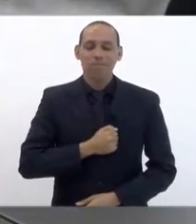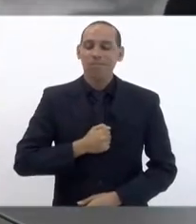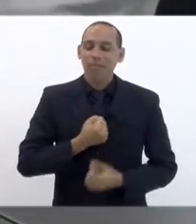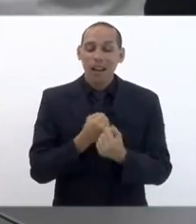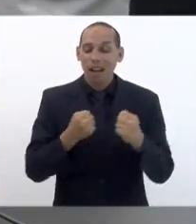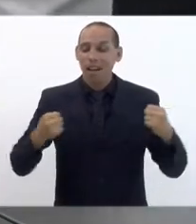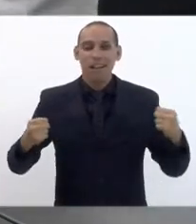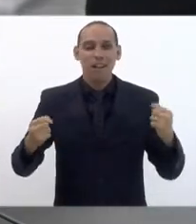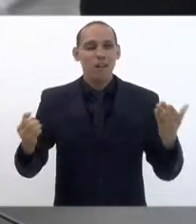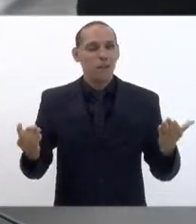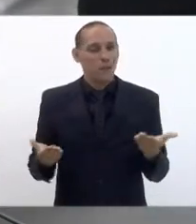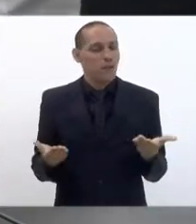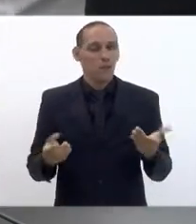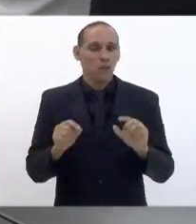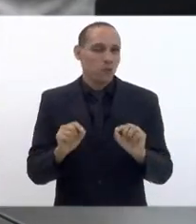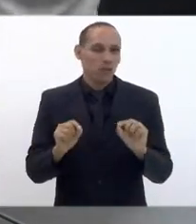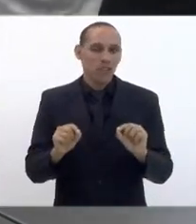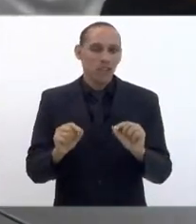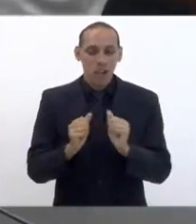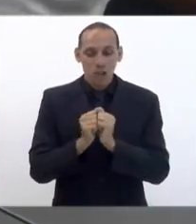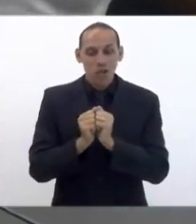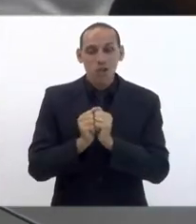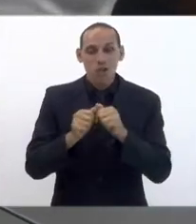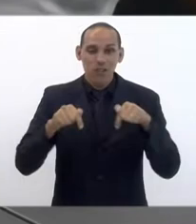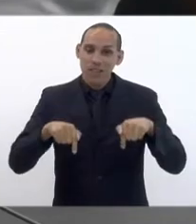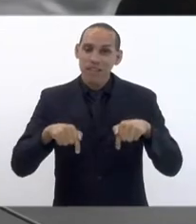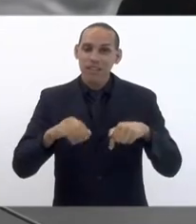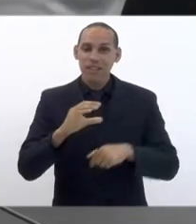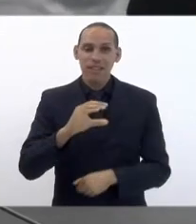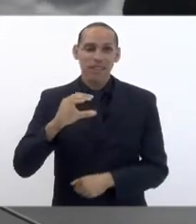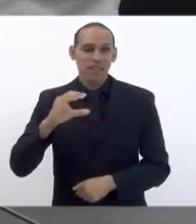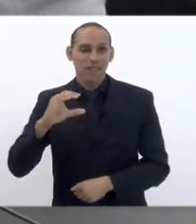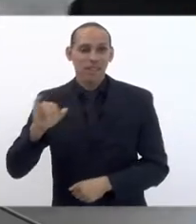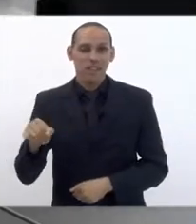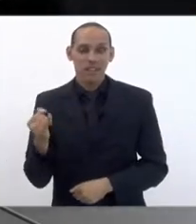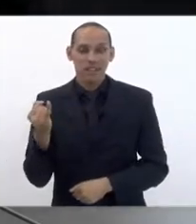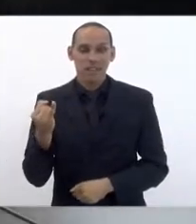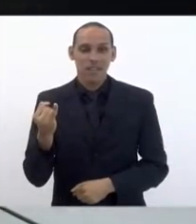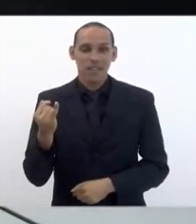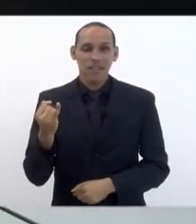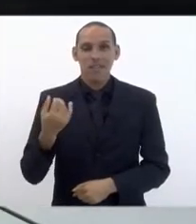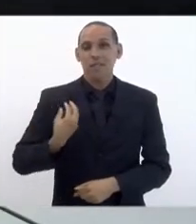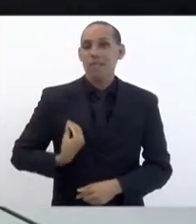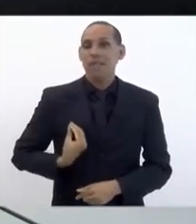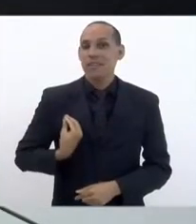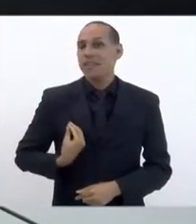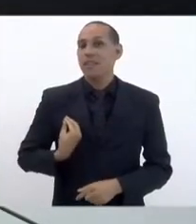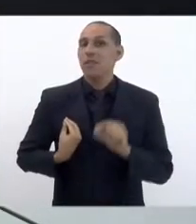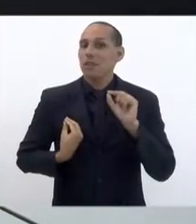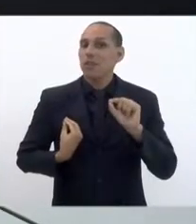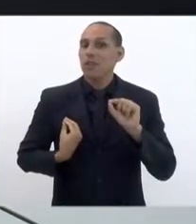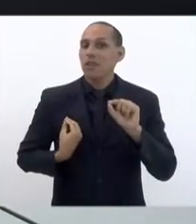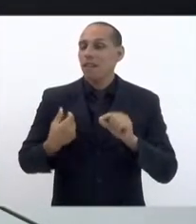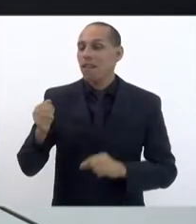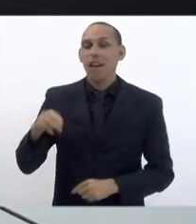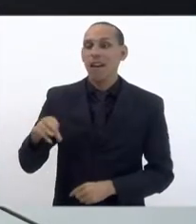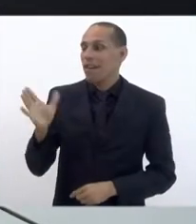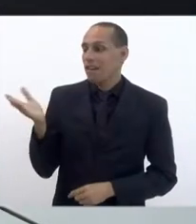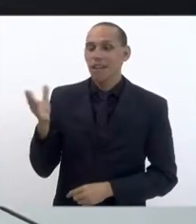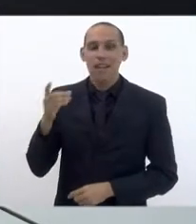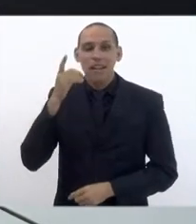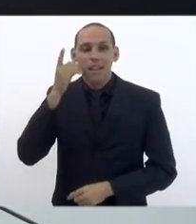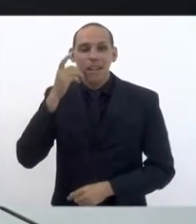hoje de contar na CCJ com a presença do deputado